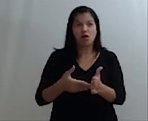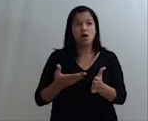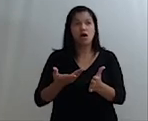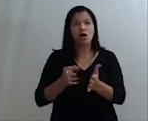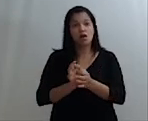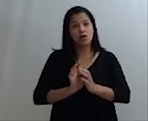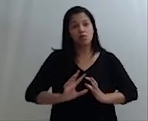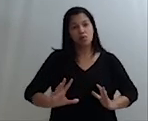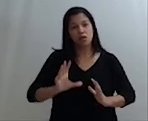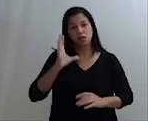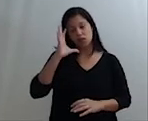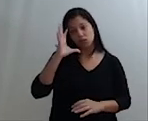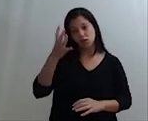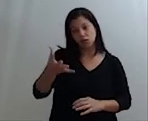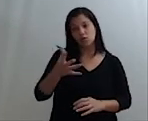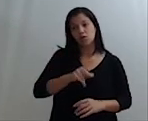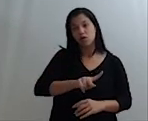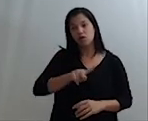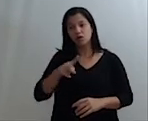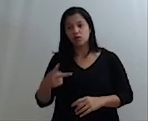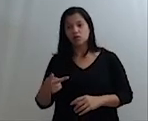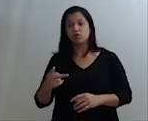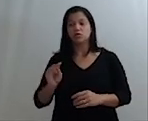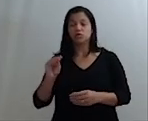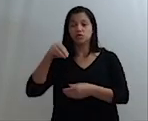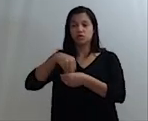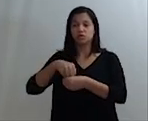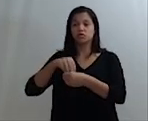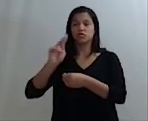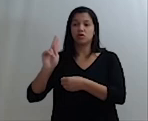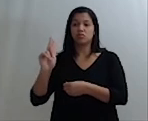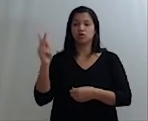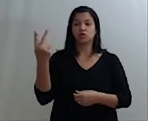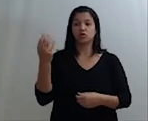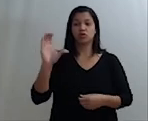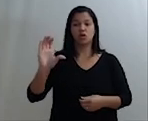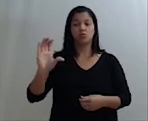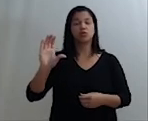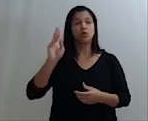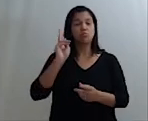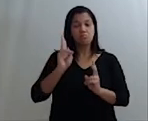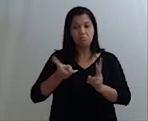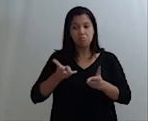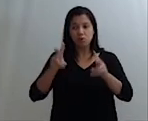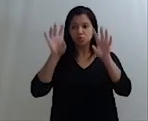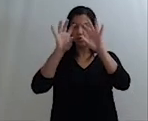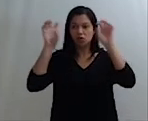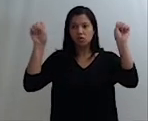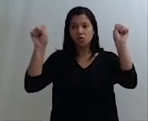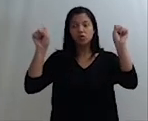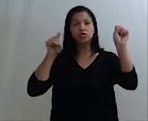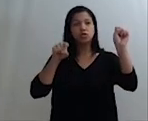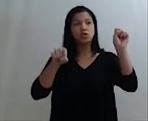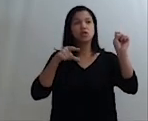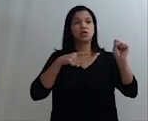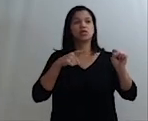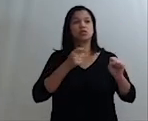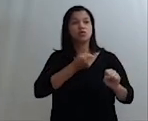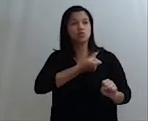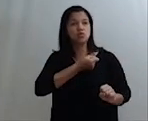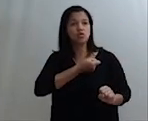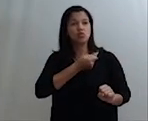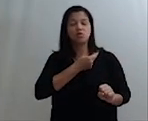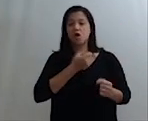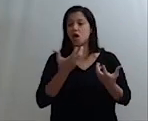decisão já manejamos o habas Corpus nessa corte esse habas Corpus número 5977 T liminar